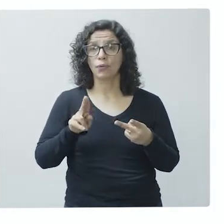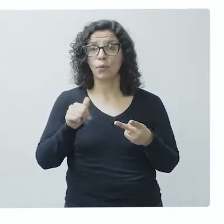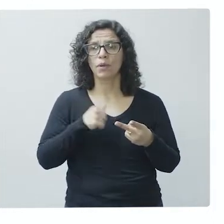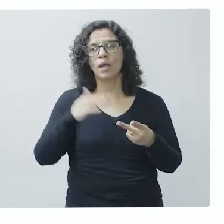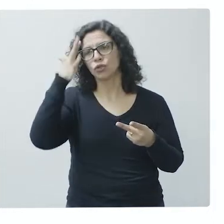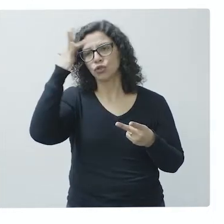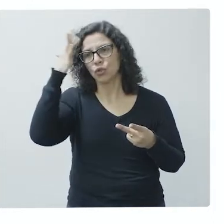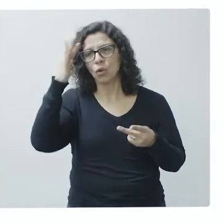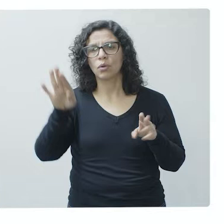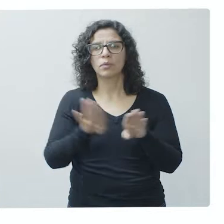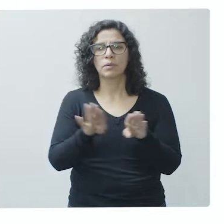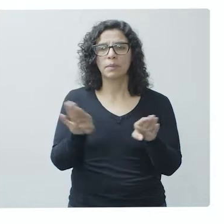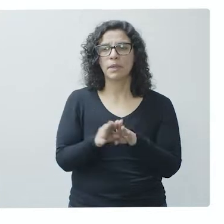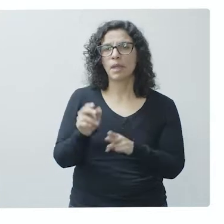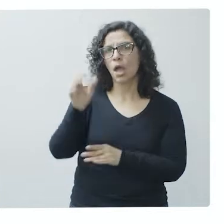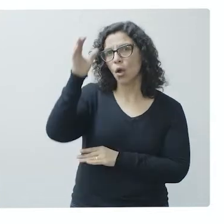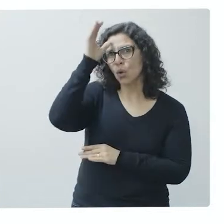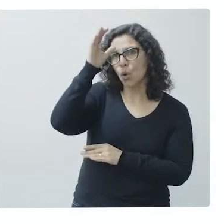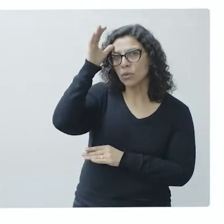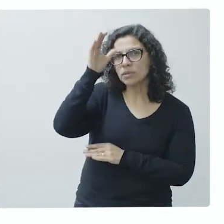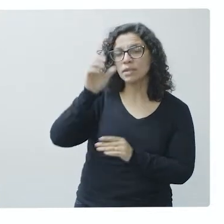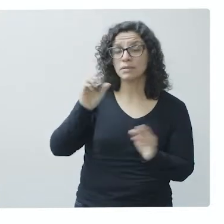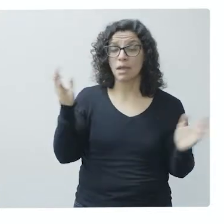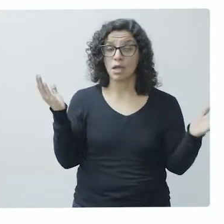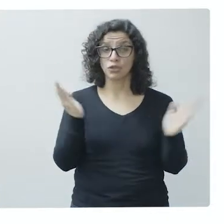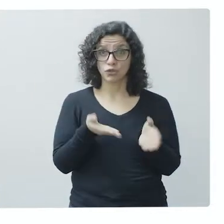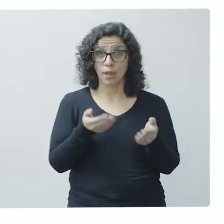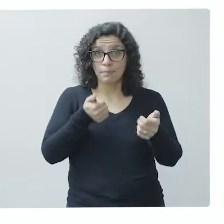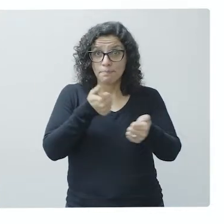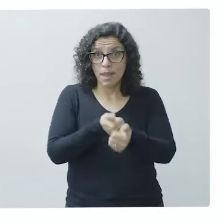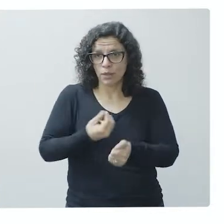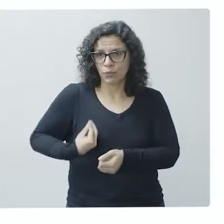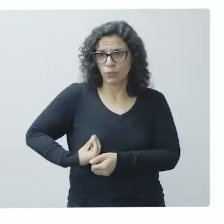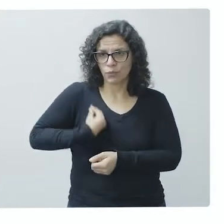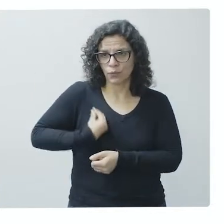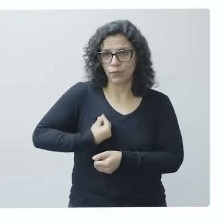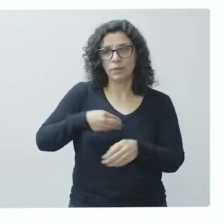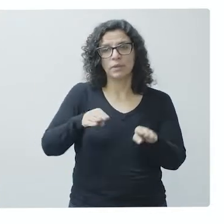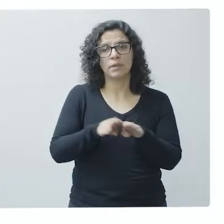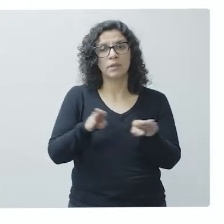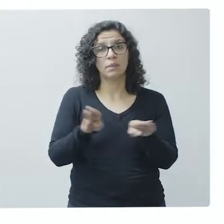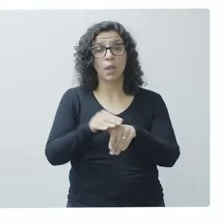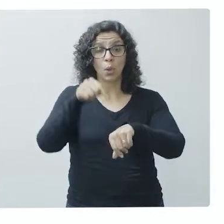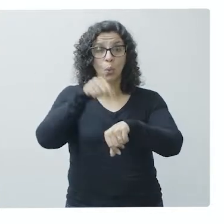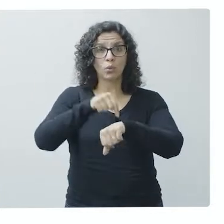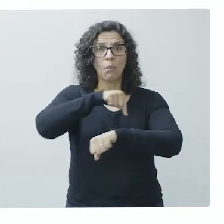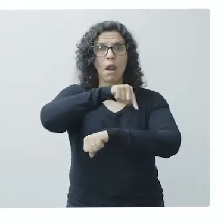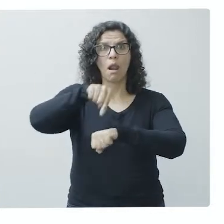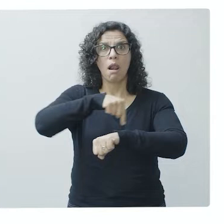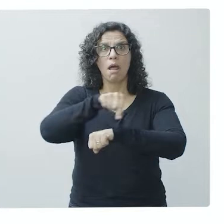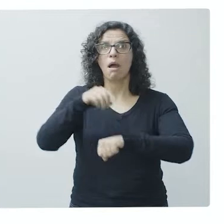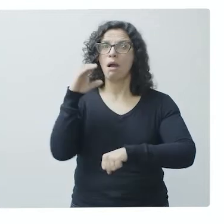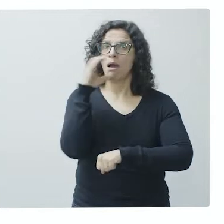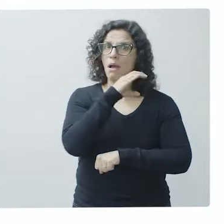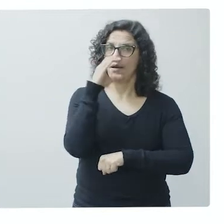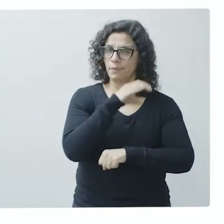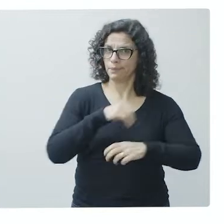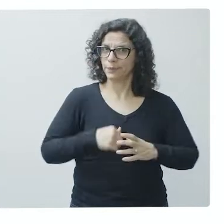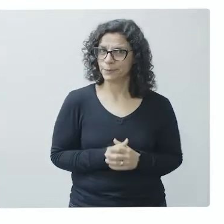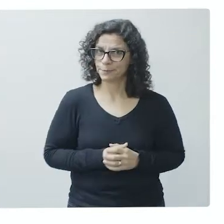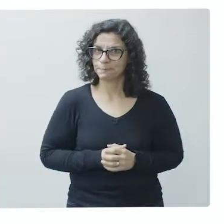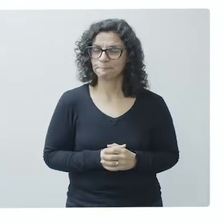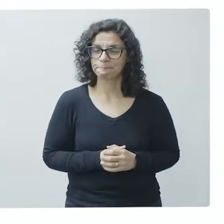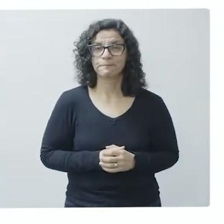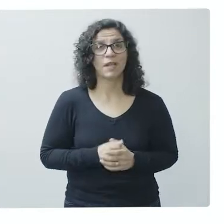sonhos, a consciência da brevidade da vida e a velocidade do